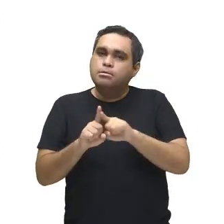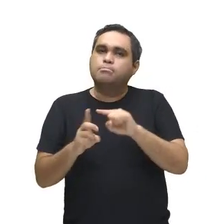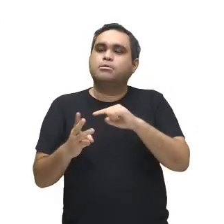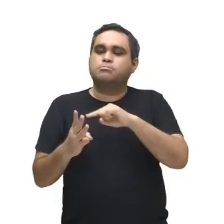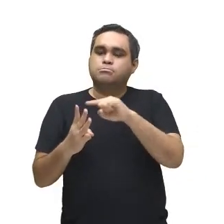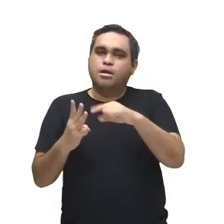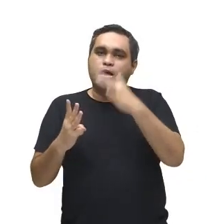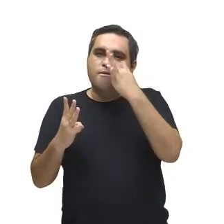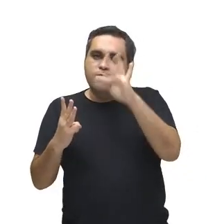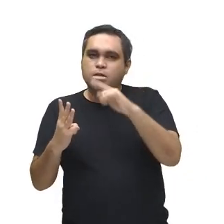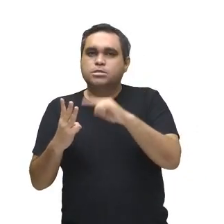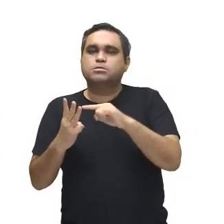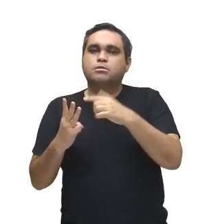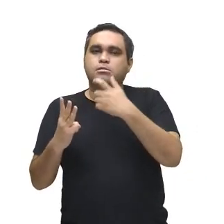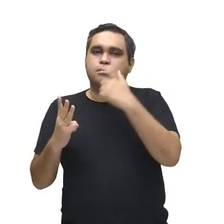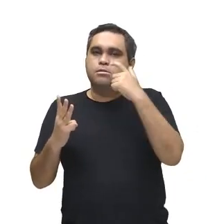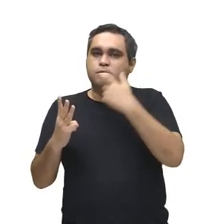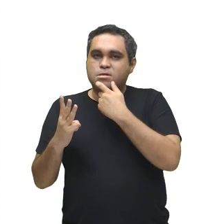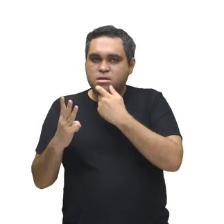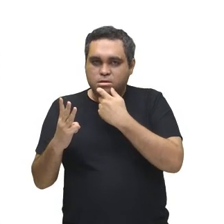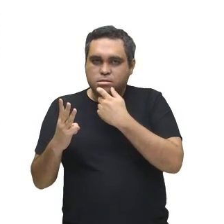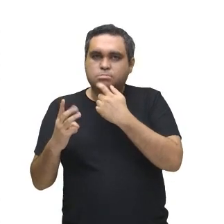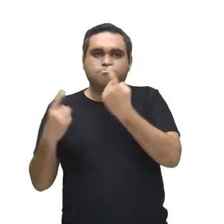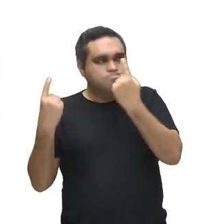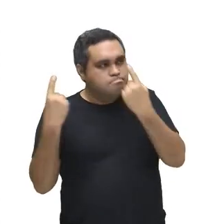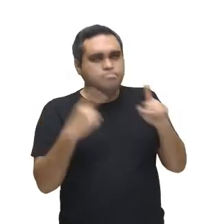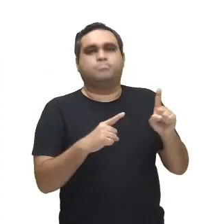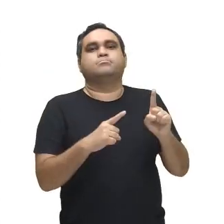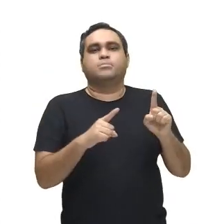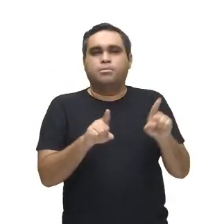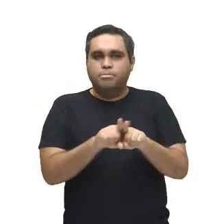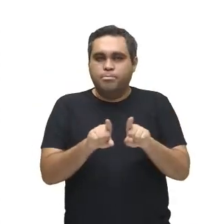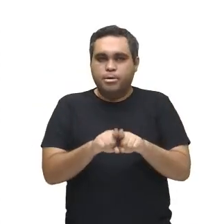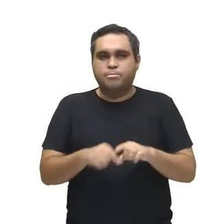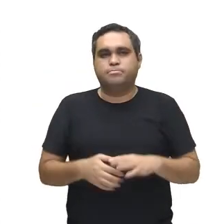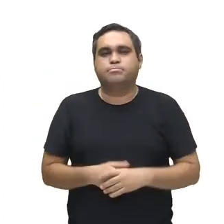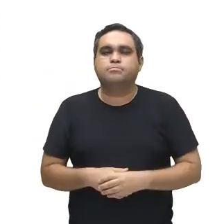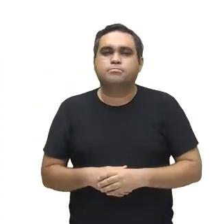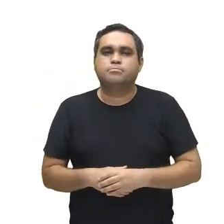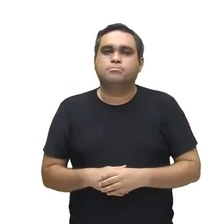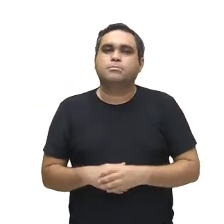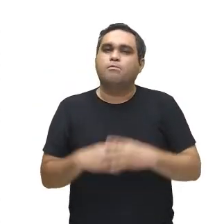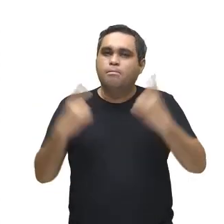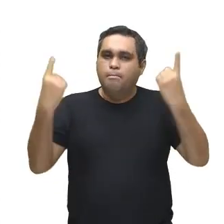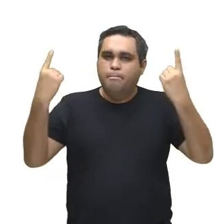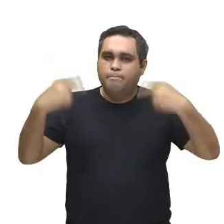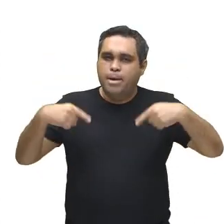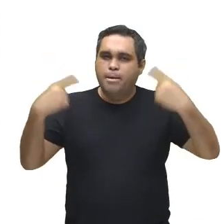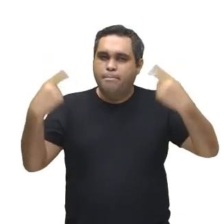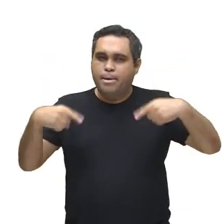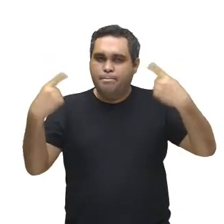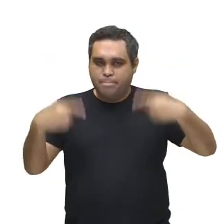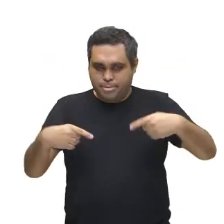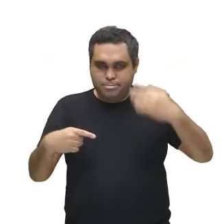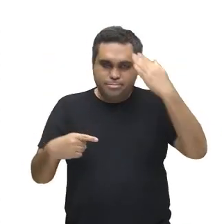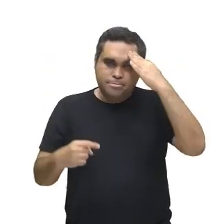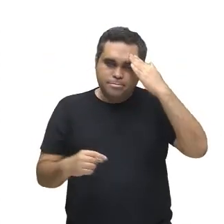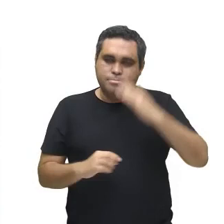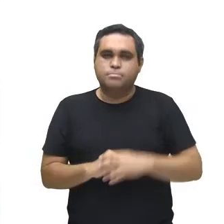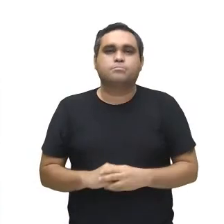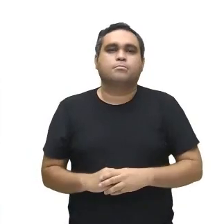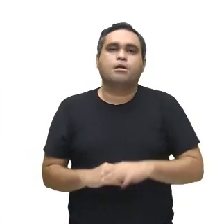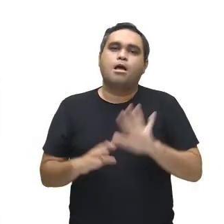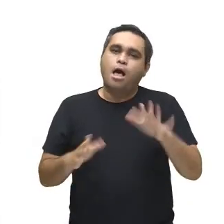Britânico quanto a França, que essas declararam guerra à Alemanha. Como vocês podem ver, um efeito dominó que culminou com a origem